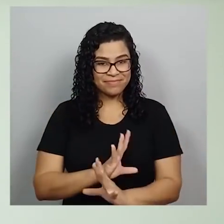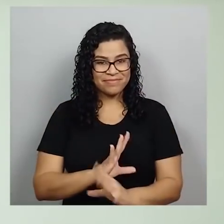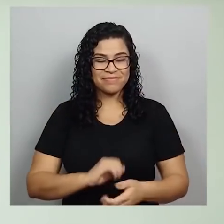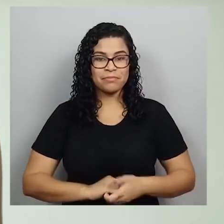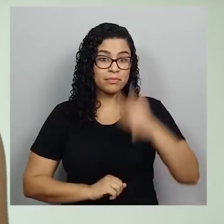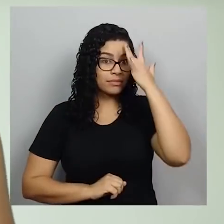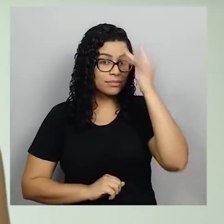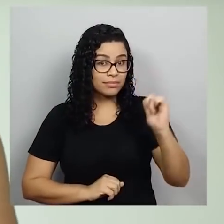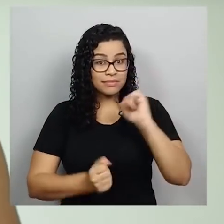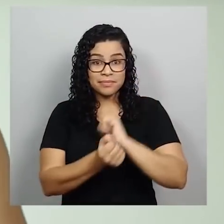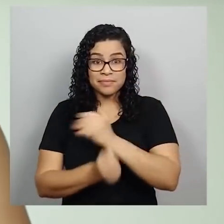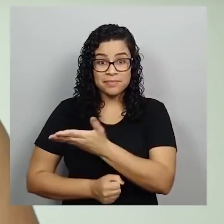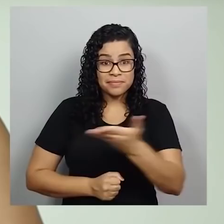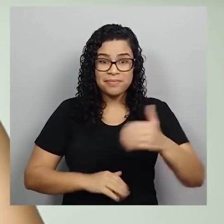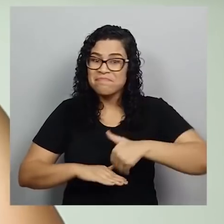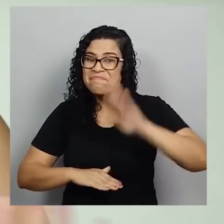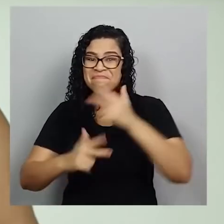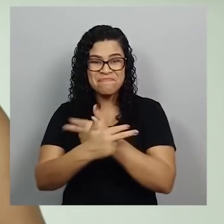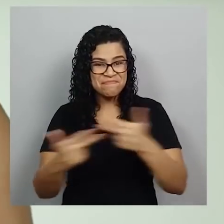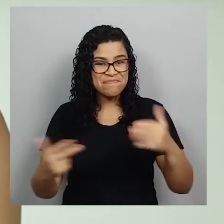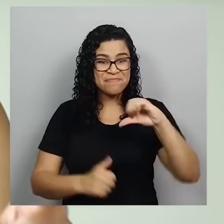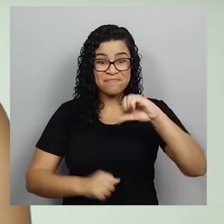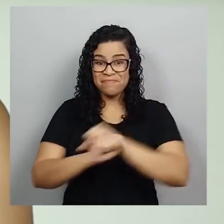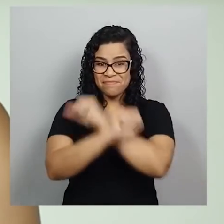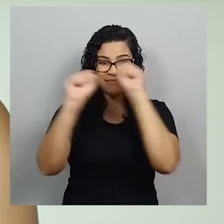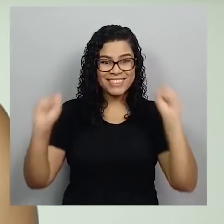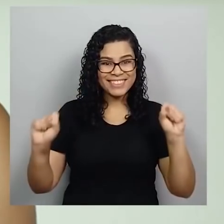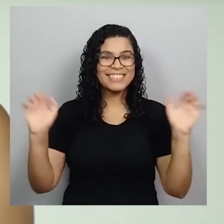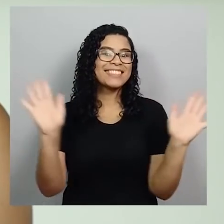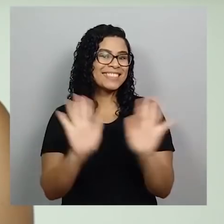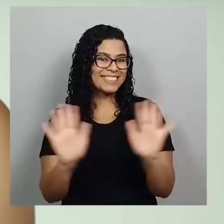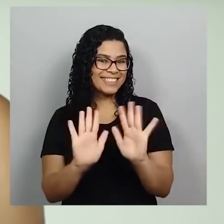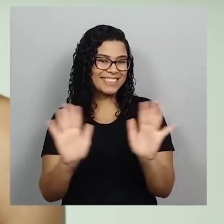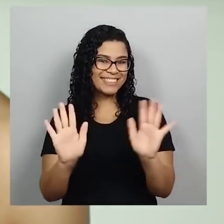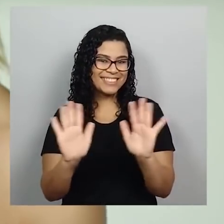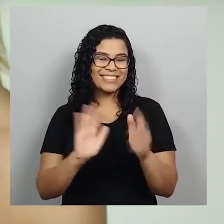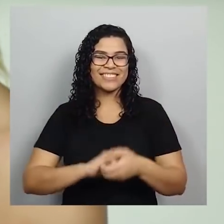ao fim, mas amanhã eu espero vocês com muito mais às 9 da manhã. Até amanhã. Tchau, tchau!